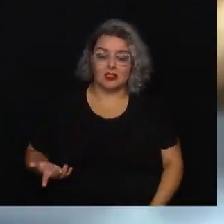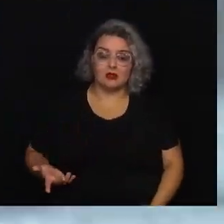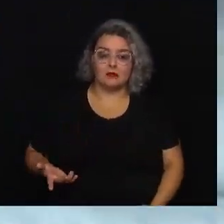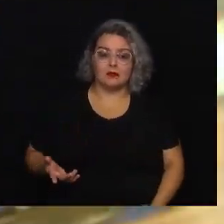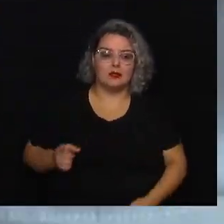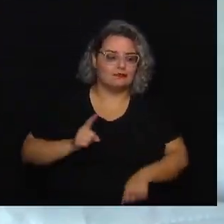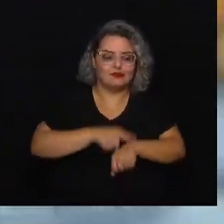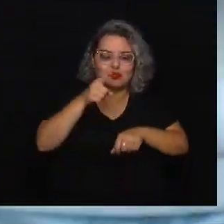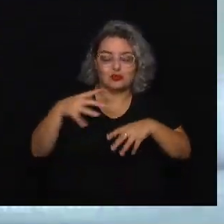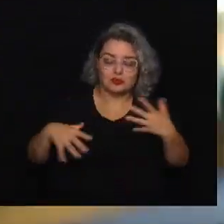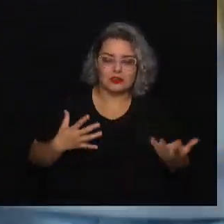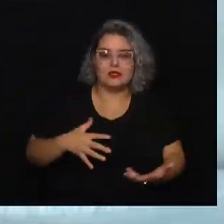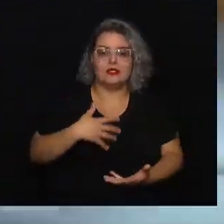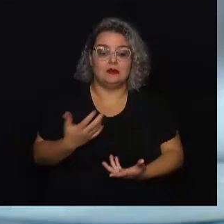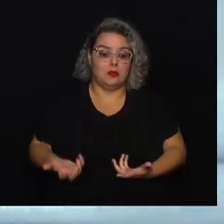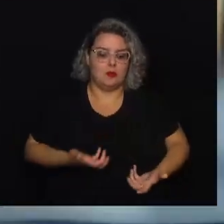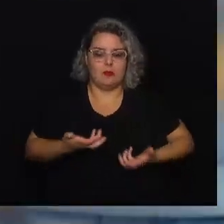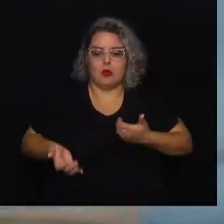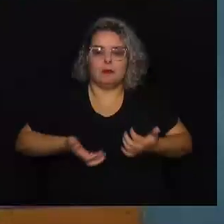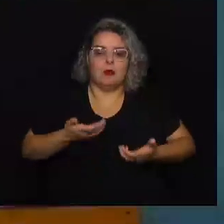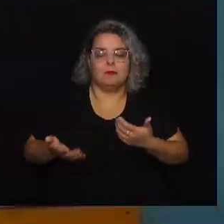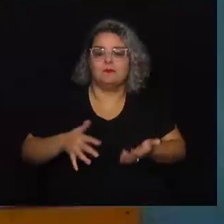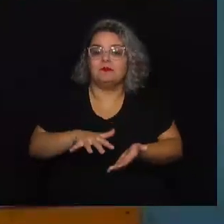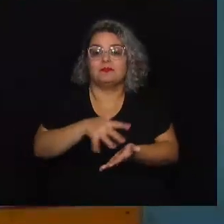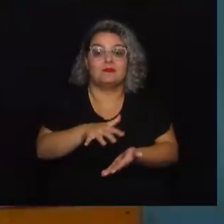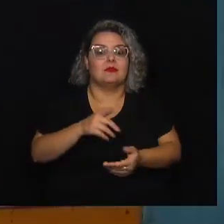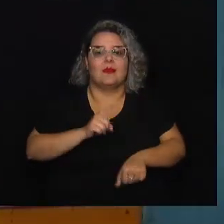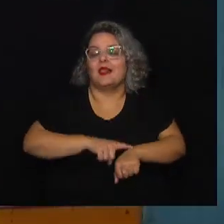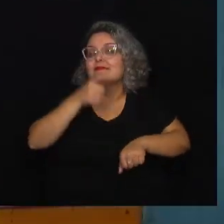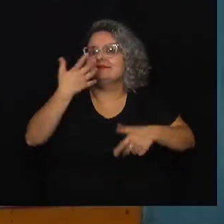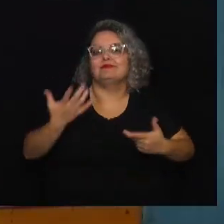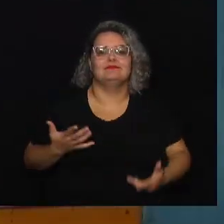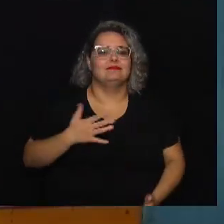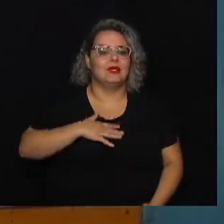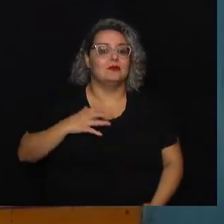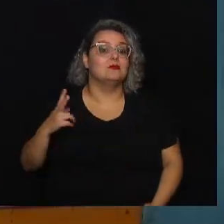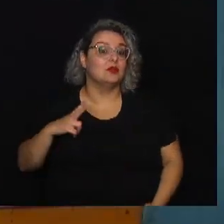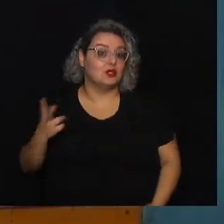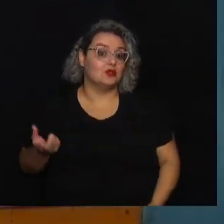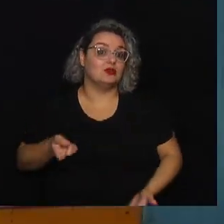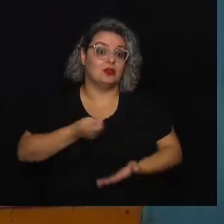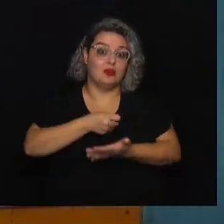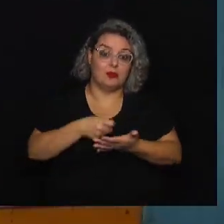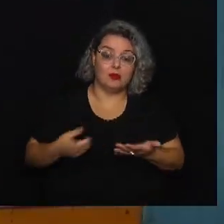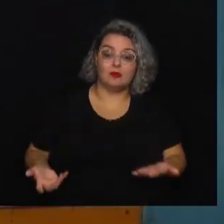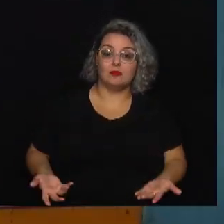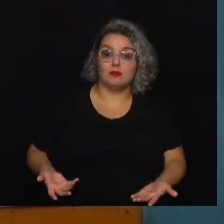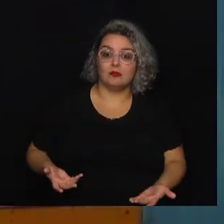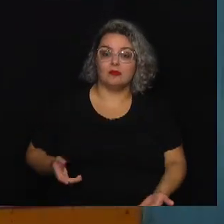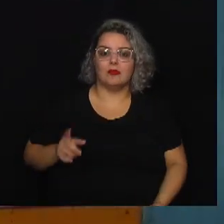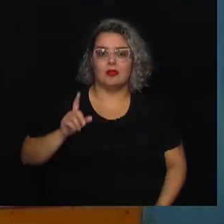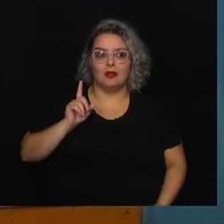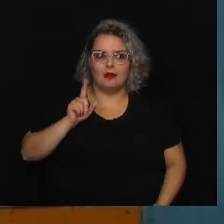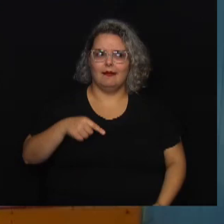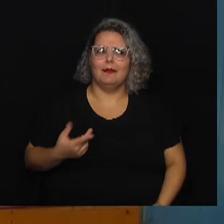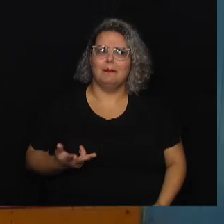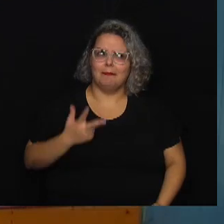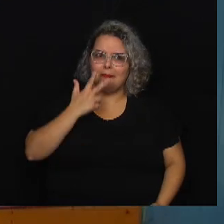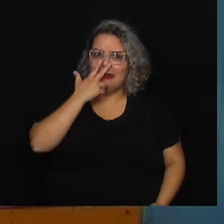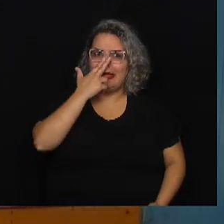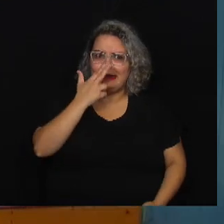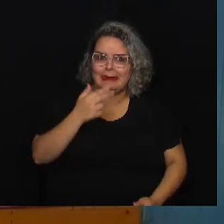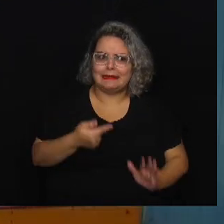Então é toda essa emoção de sair um samba, né? Para mim, particularmente, como compositor, é um parto mesmo, né? A